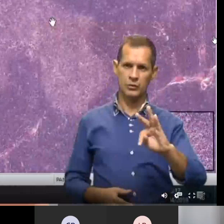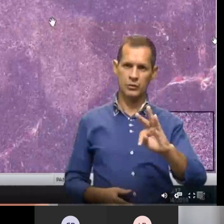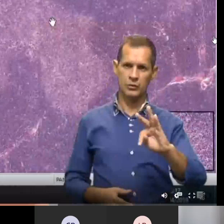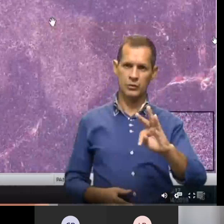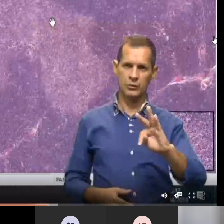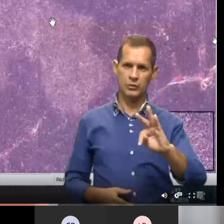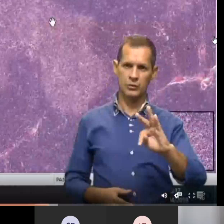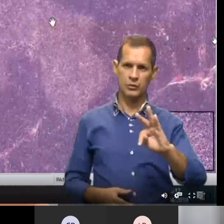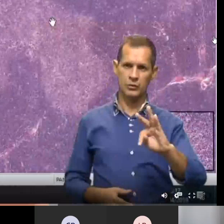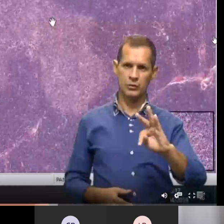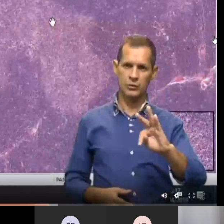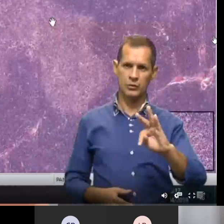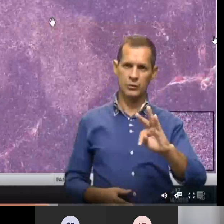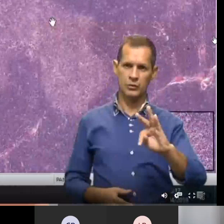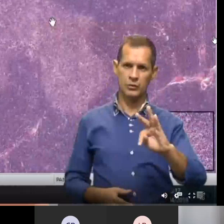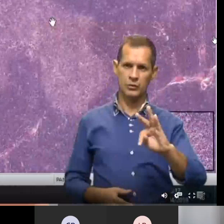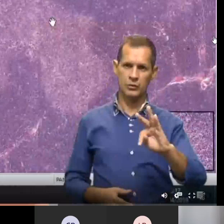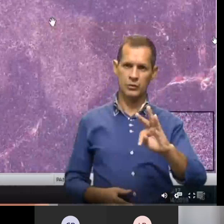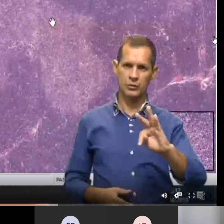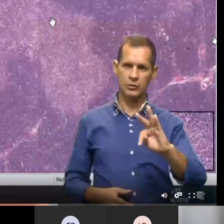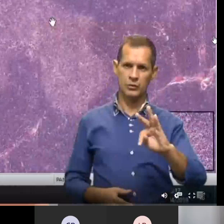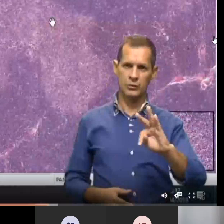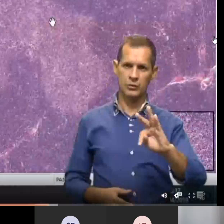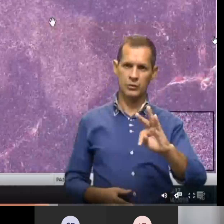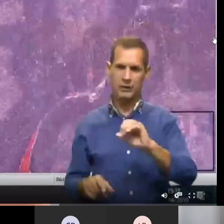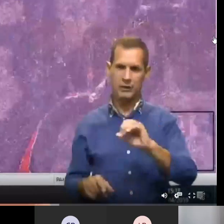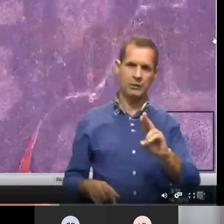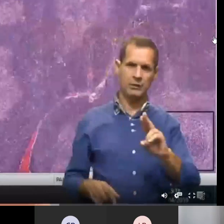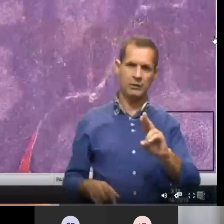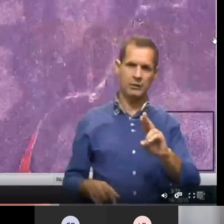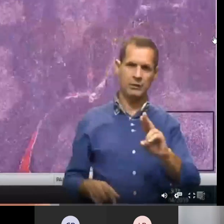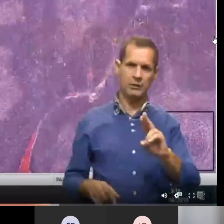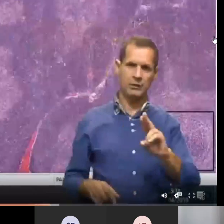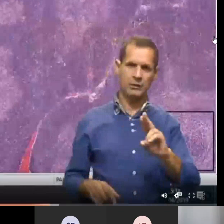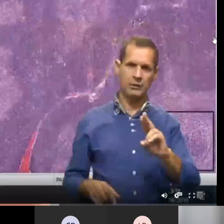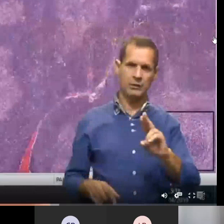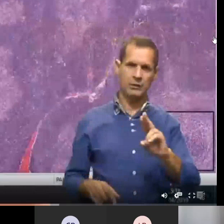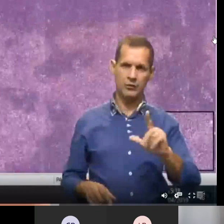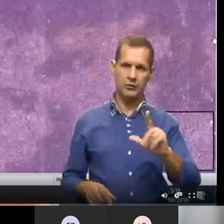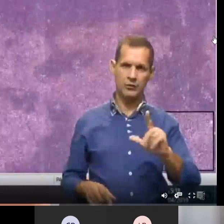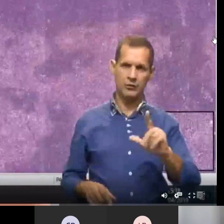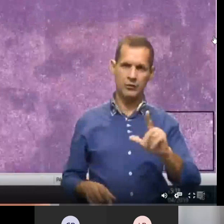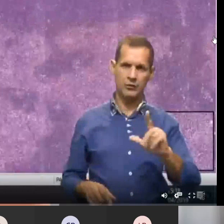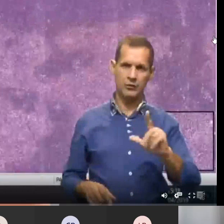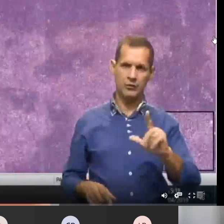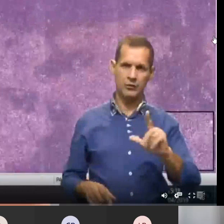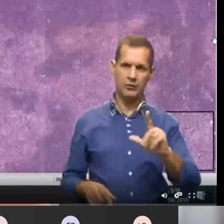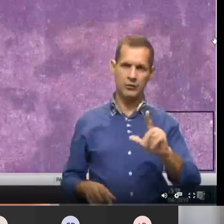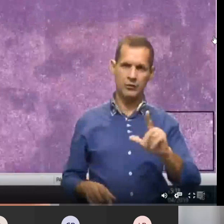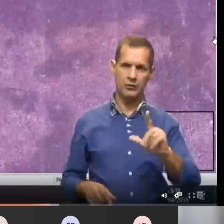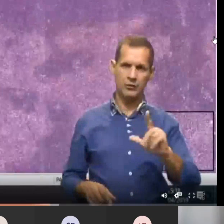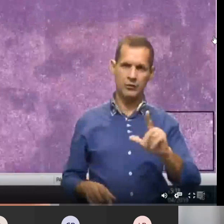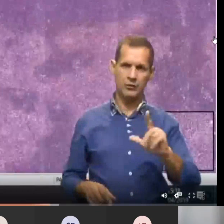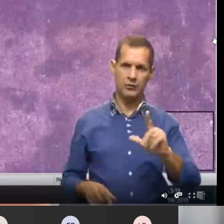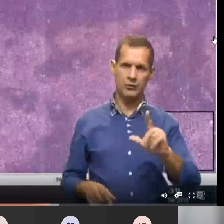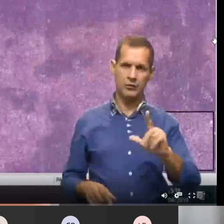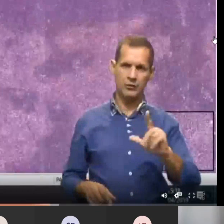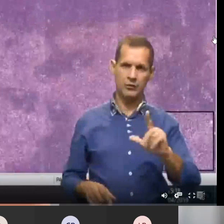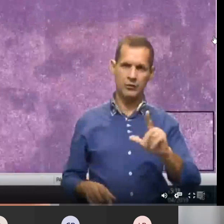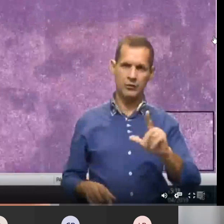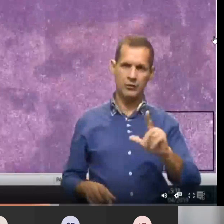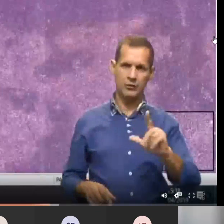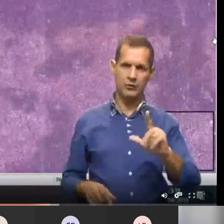chegando perto da região medular e da cortical, vamos verificar outra região aqui, por exemplo, a gente